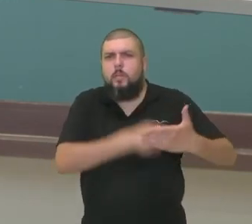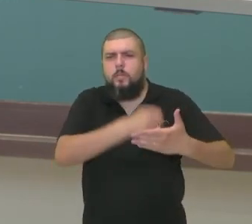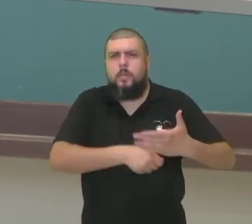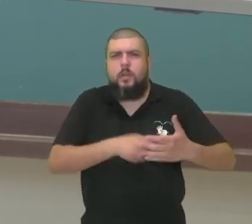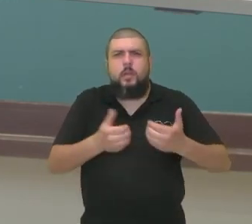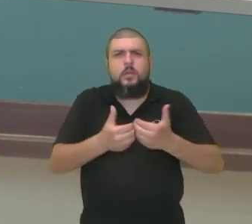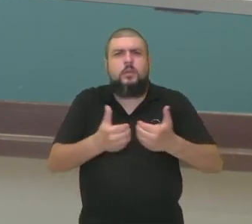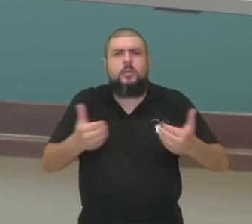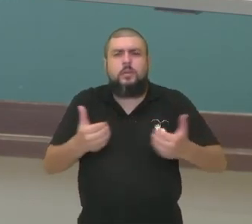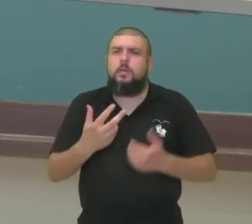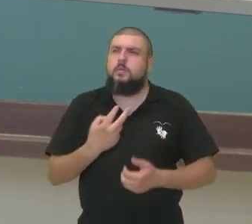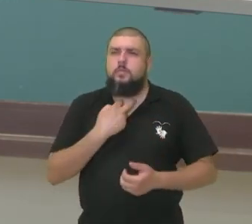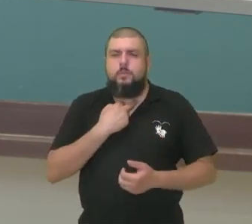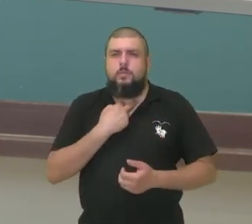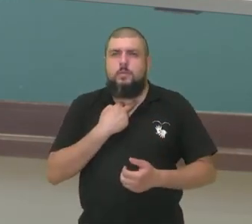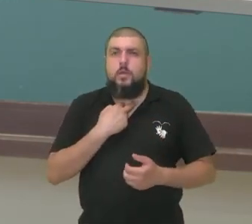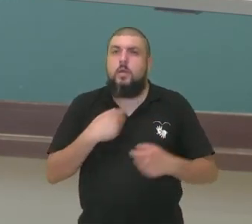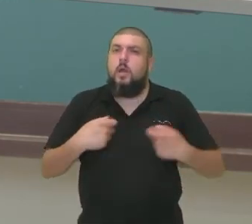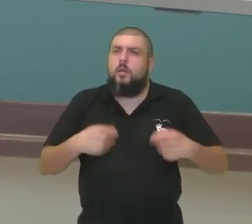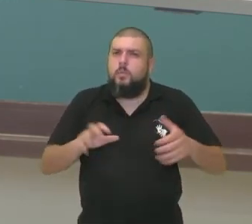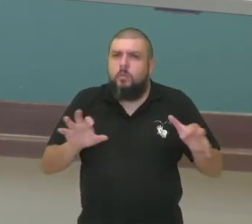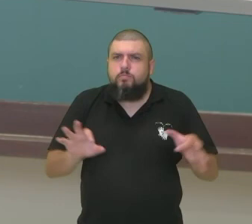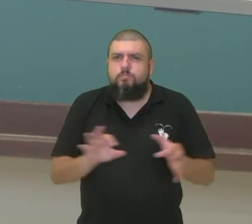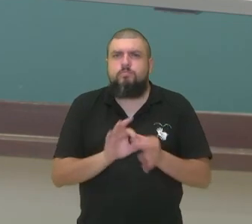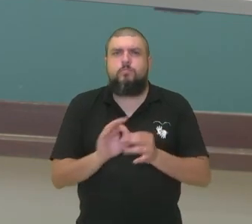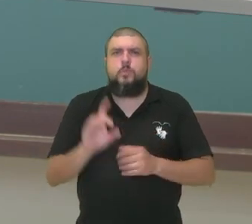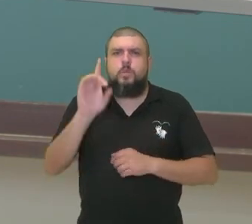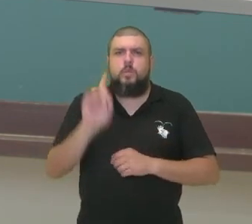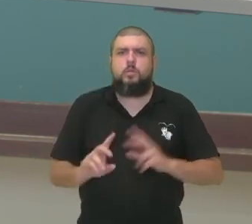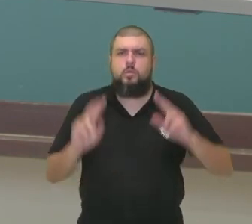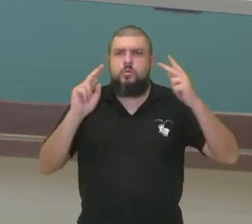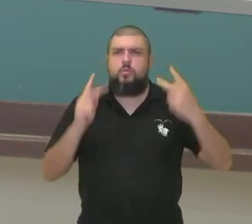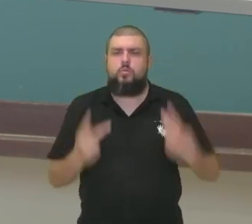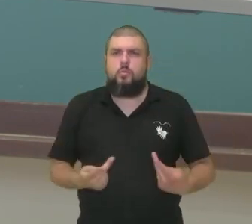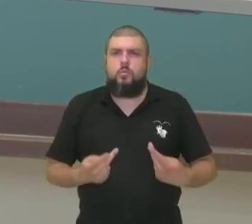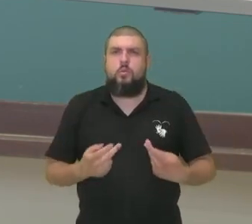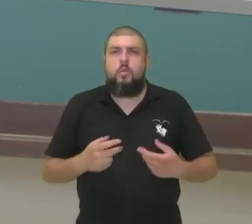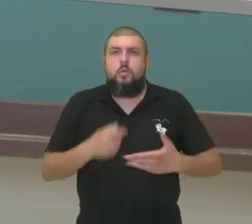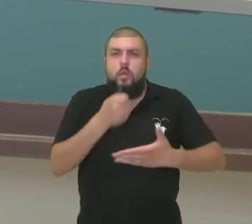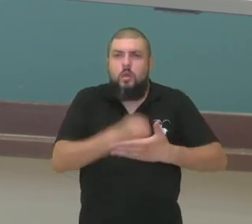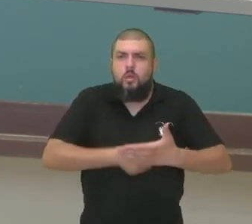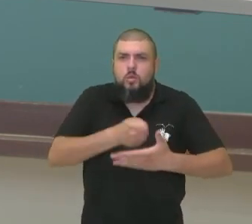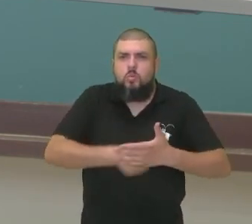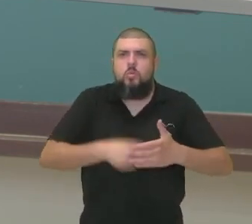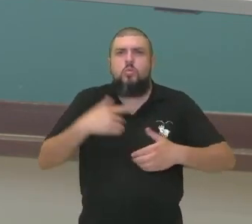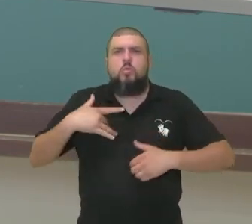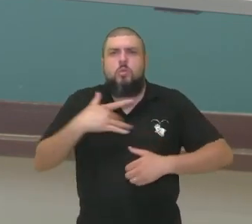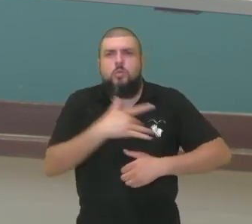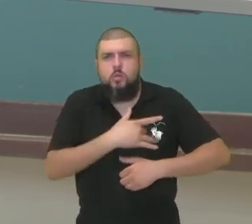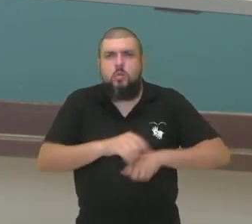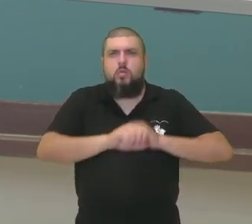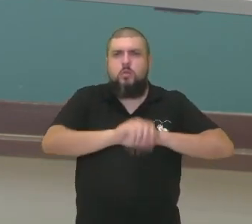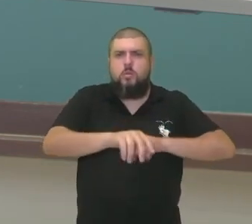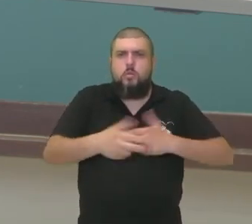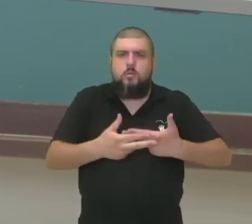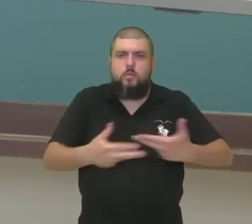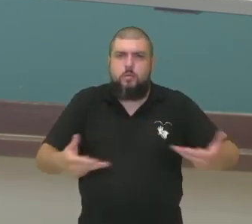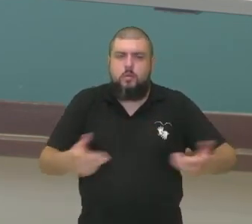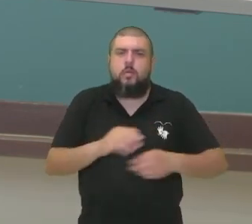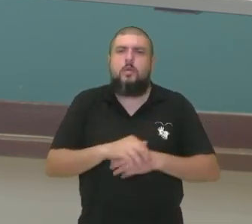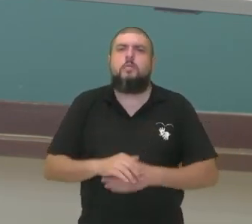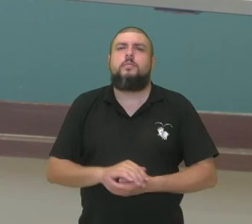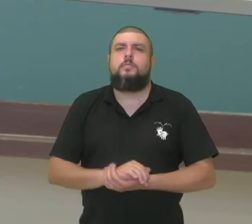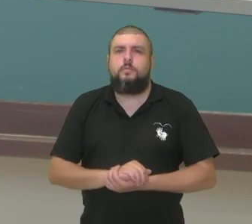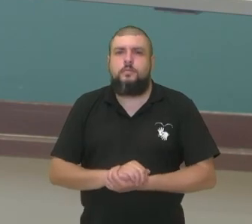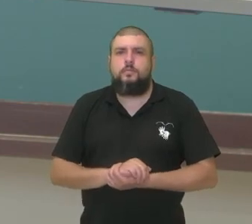terra, por educação, por saúde. Não tem como separar isso dos direitos humanos. Aqui está uma fala aqui de